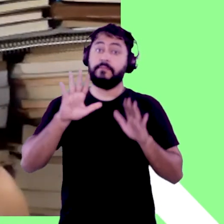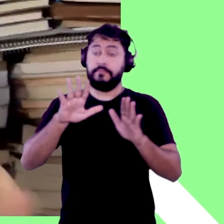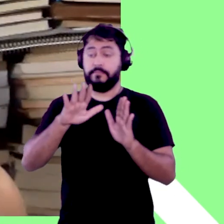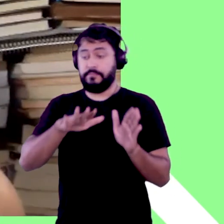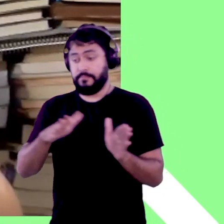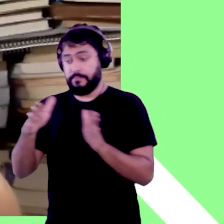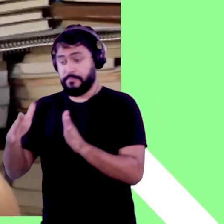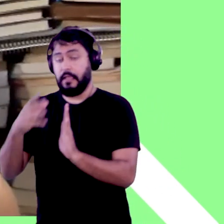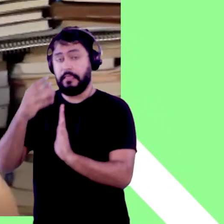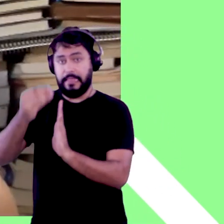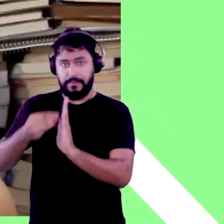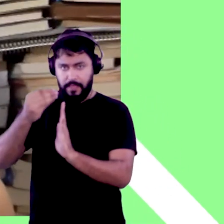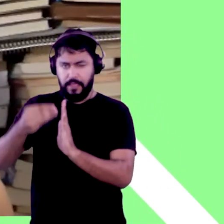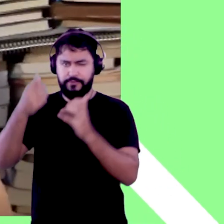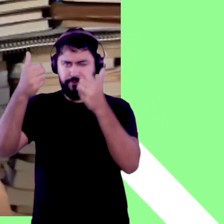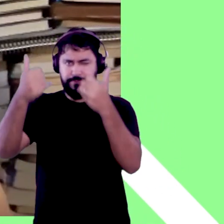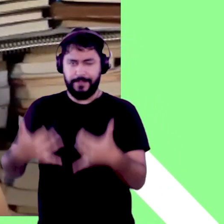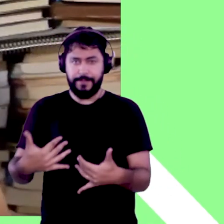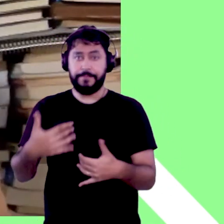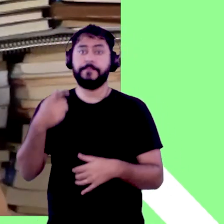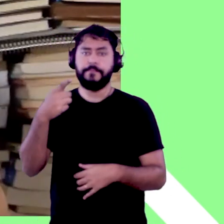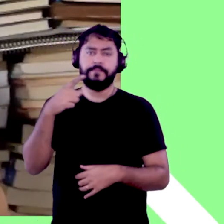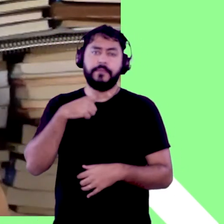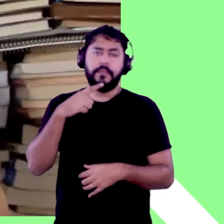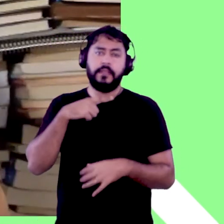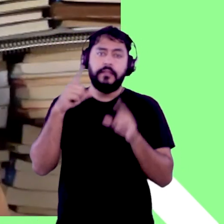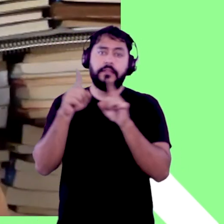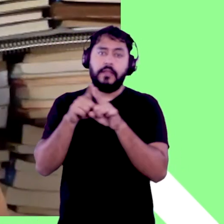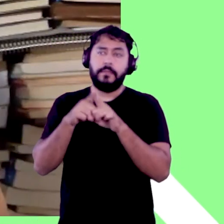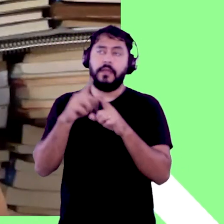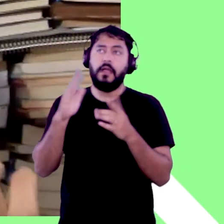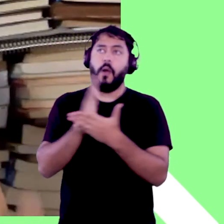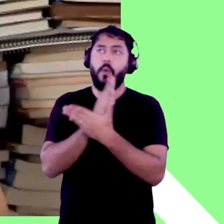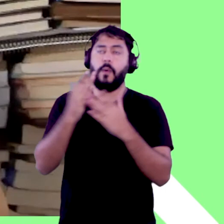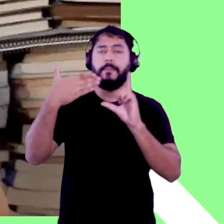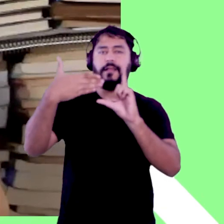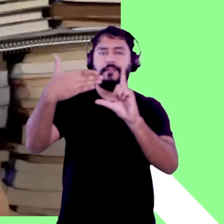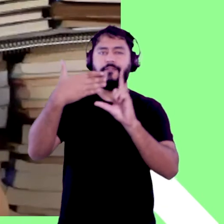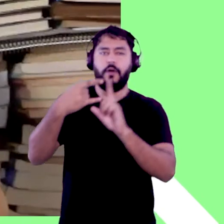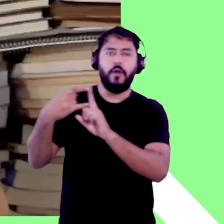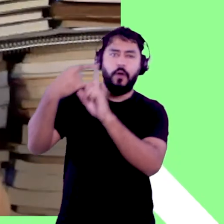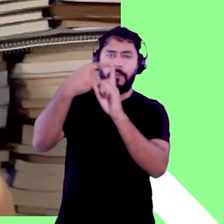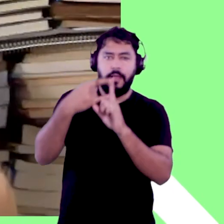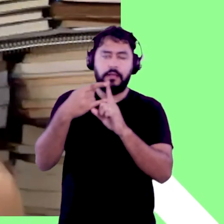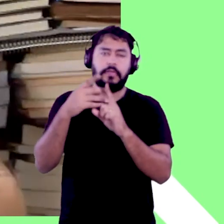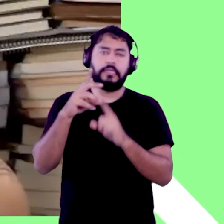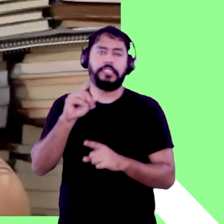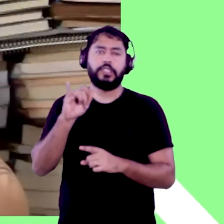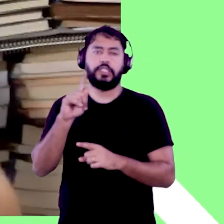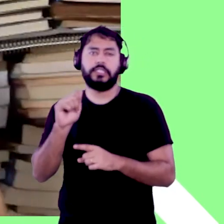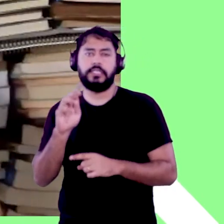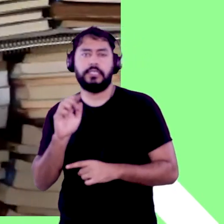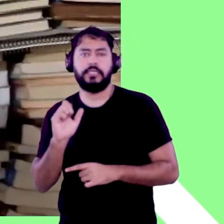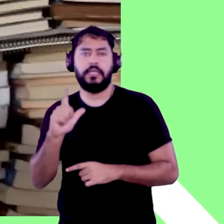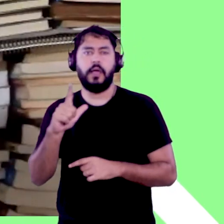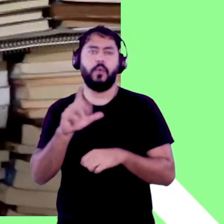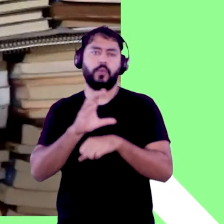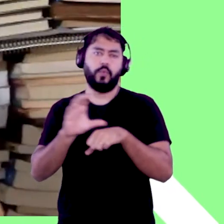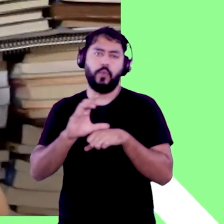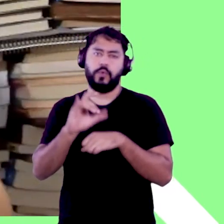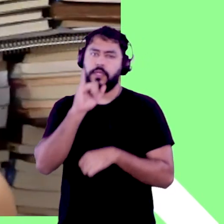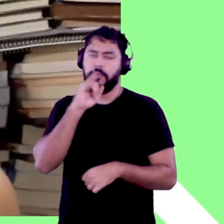né, que foi trazida, a gente tem ali as plataformas digitais de cursos, por exemplo, a